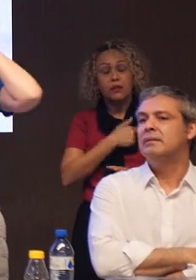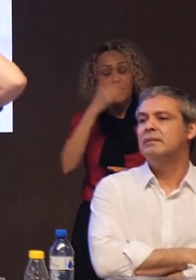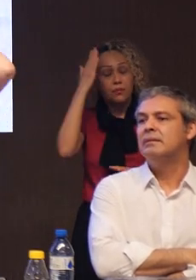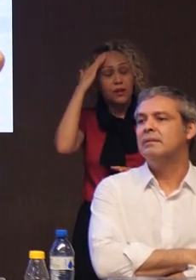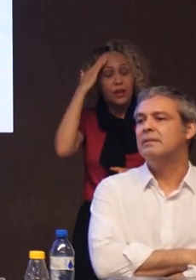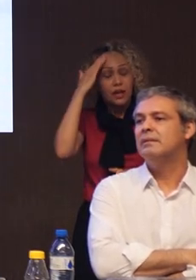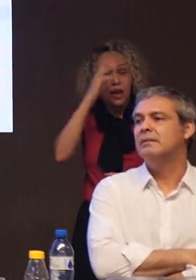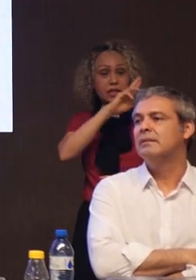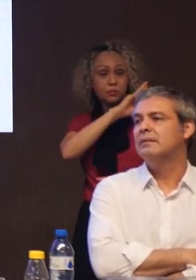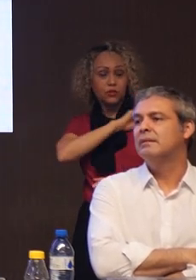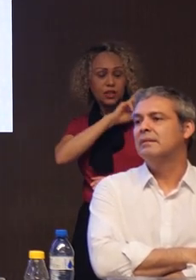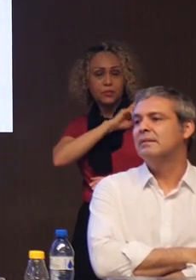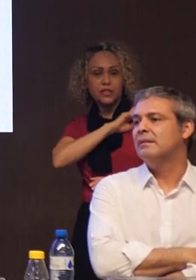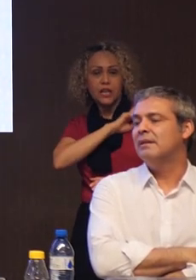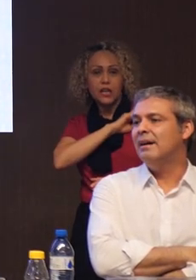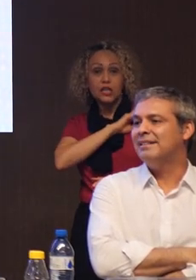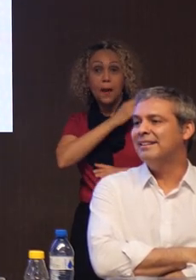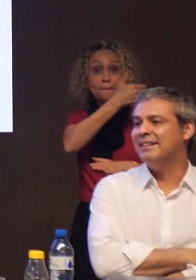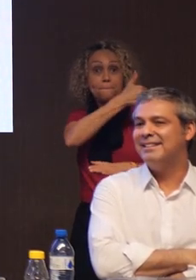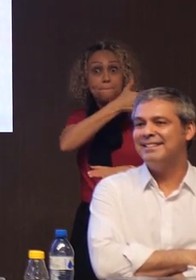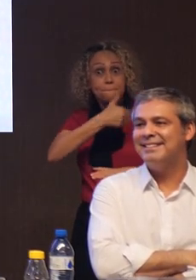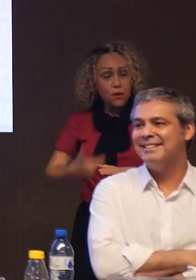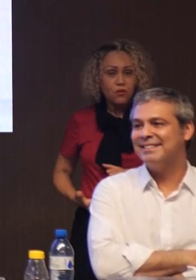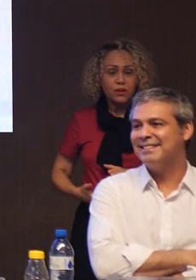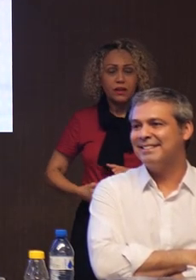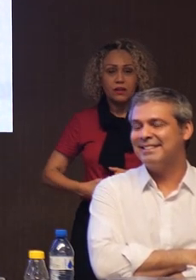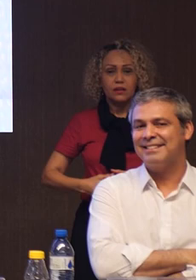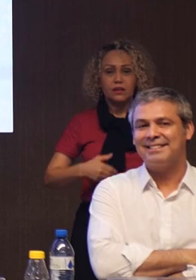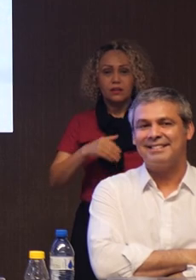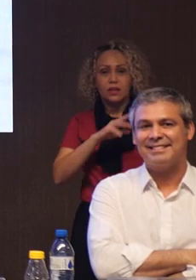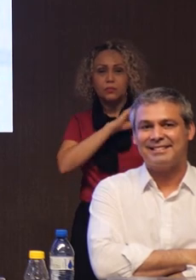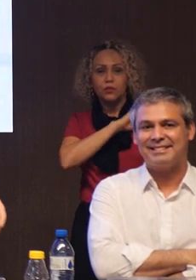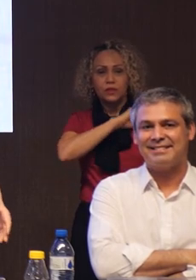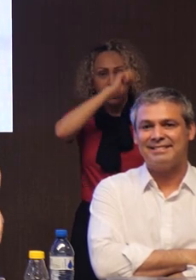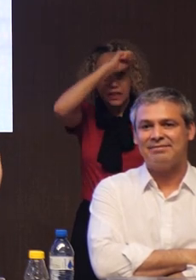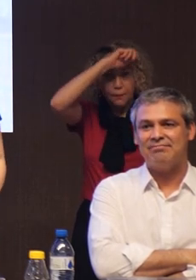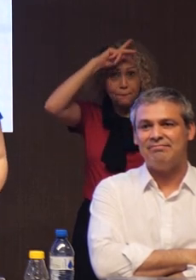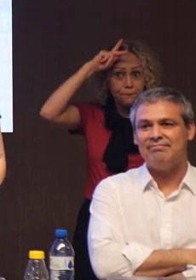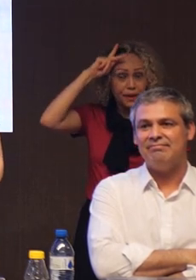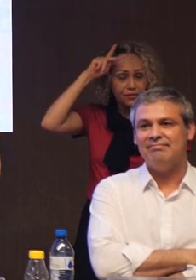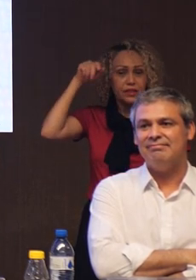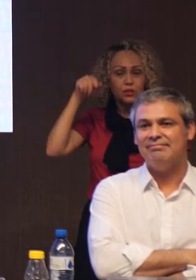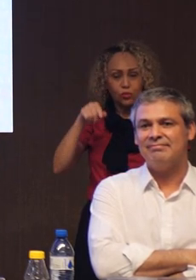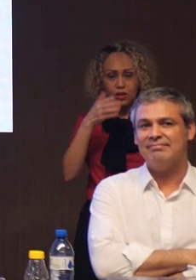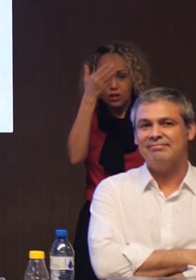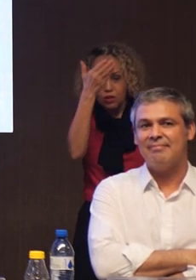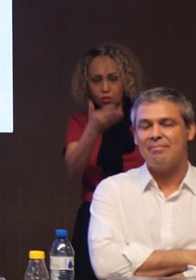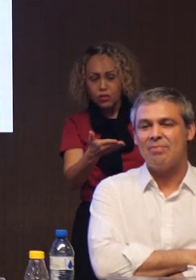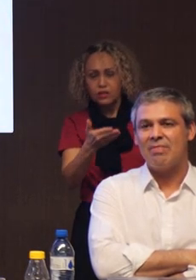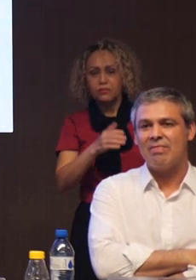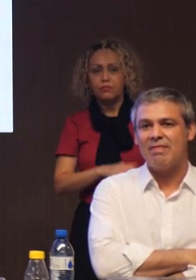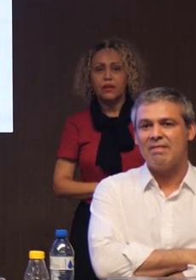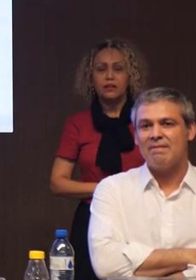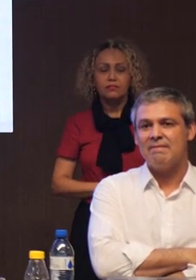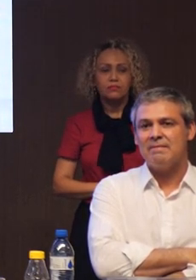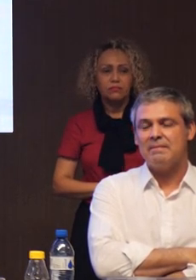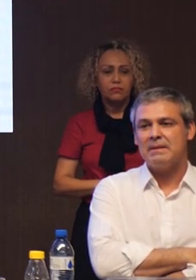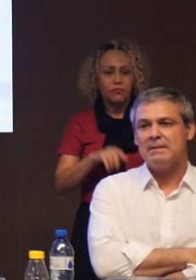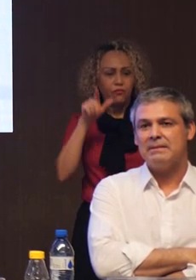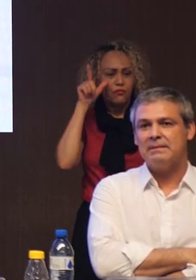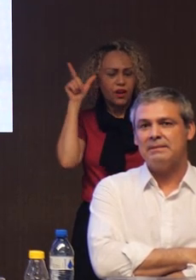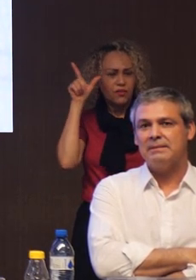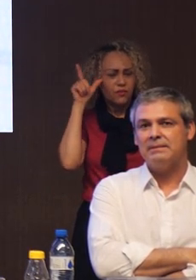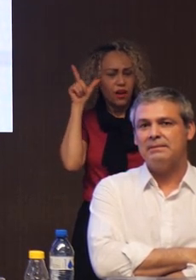Lindbergh vai falar muito melhor do que eu, com o brilhantismo que ele tem, com a experiência de vida de parlamento e prefeitura. Que,